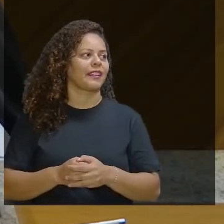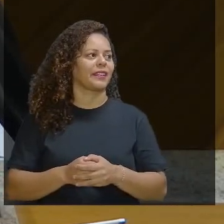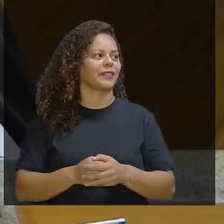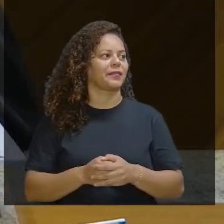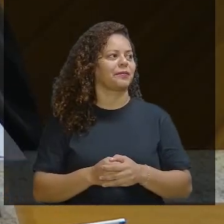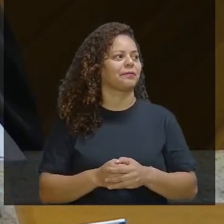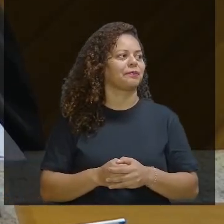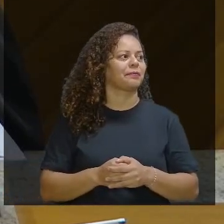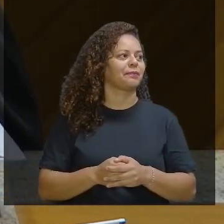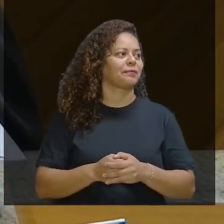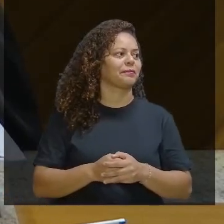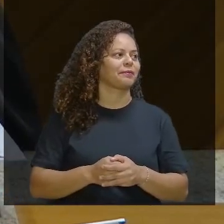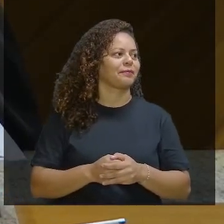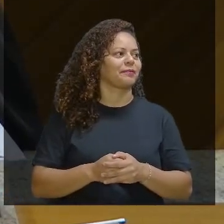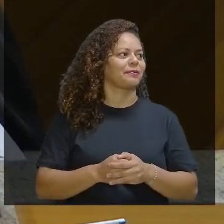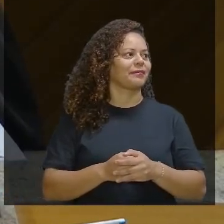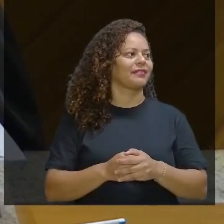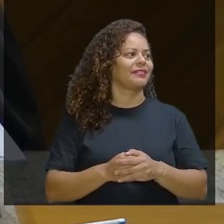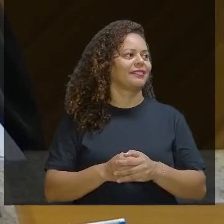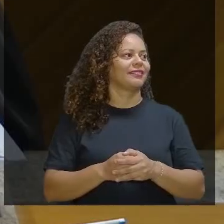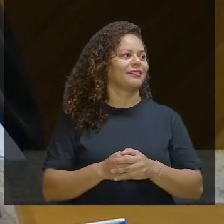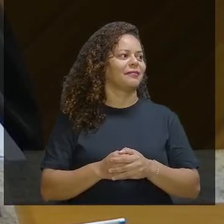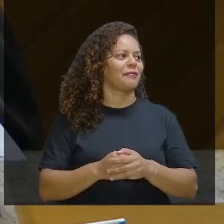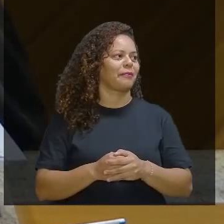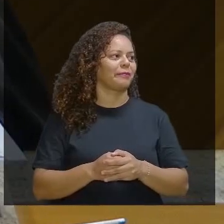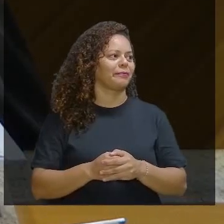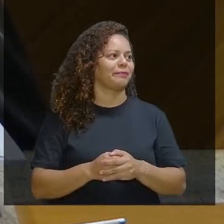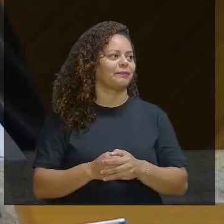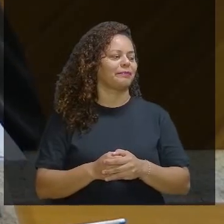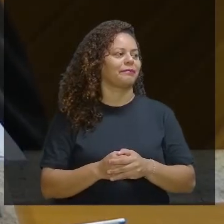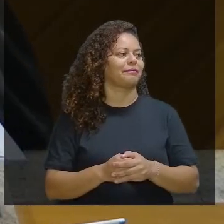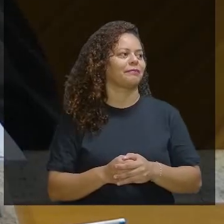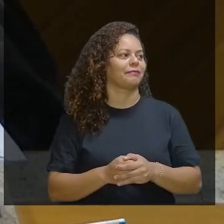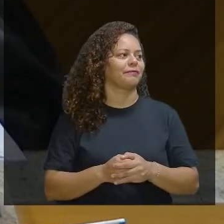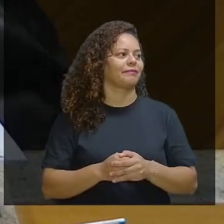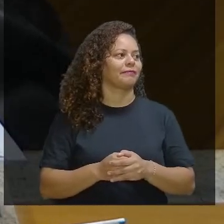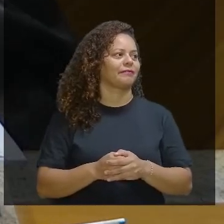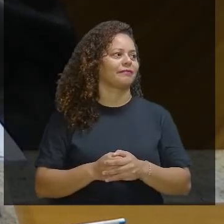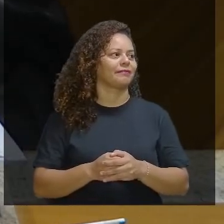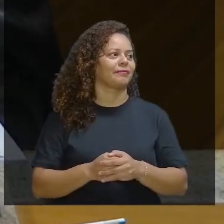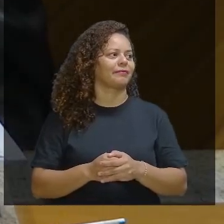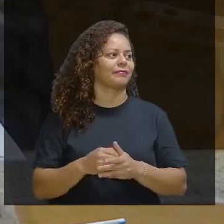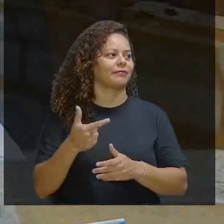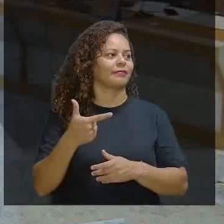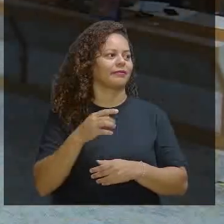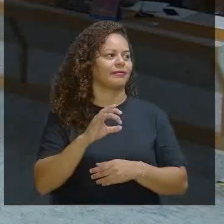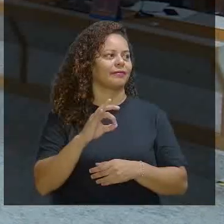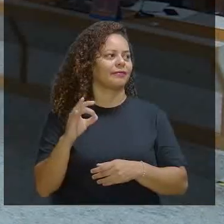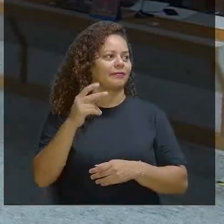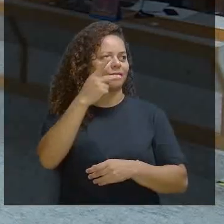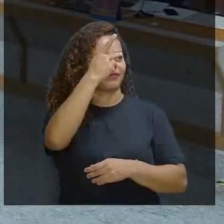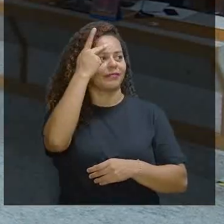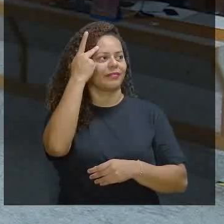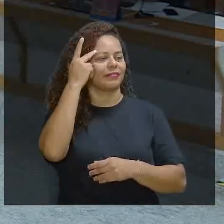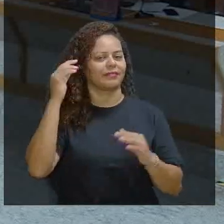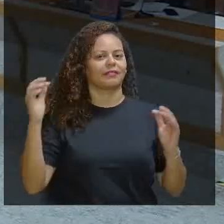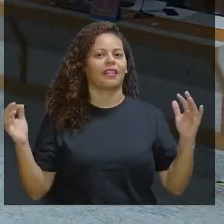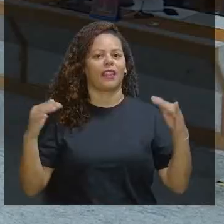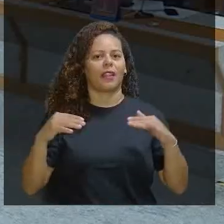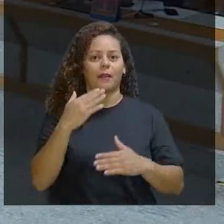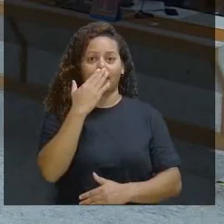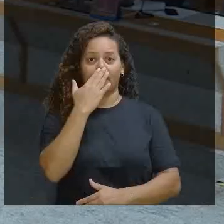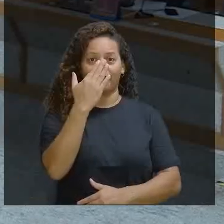salão amplo, em formato retangular, com capacidade para aproximadamente 200 pessoas, e à frente